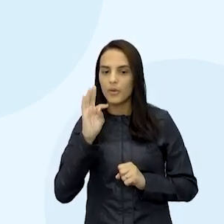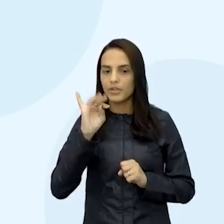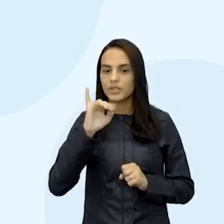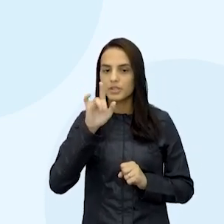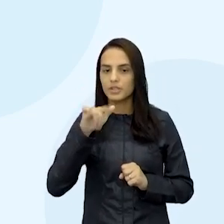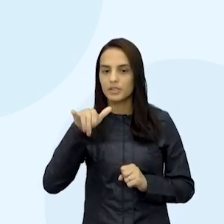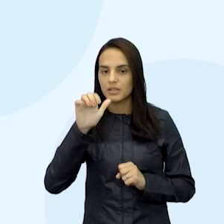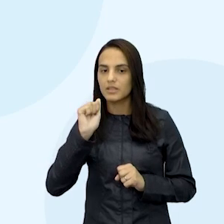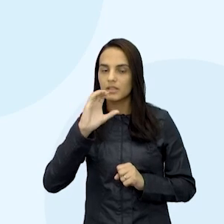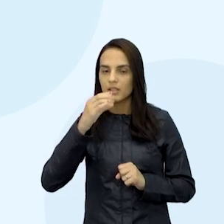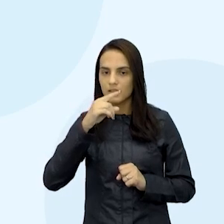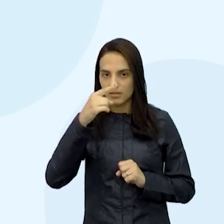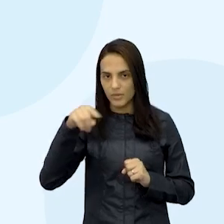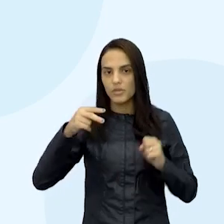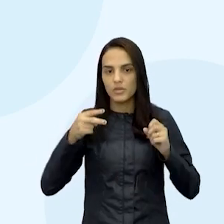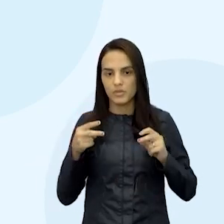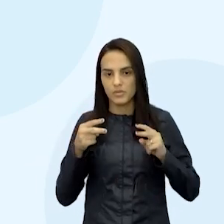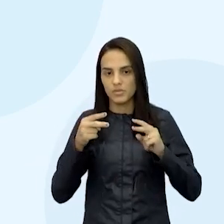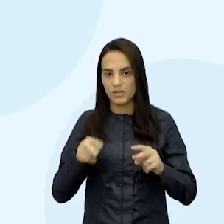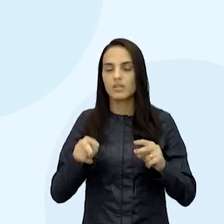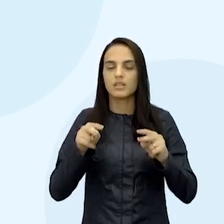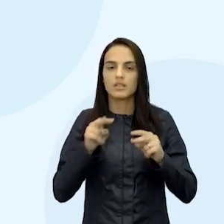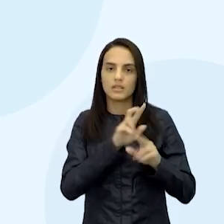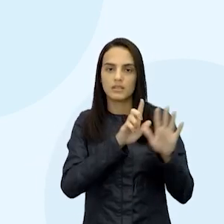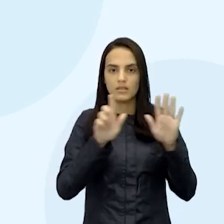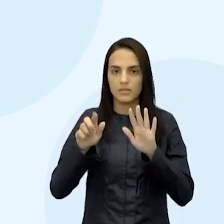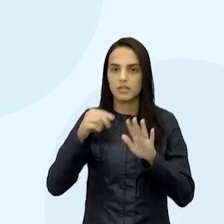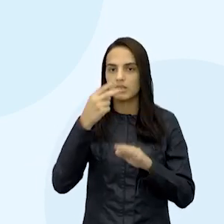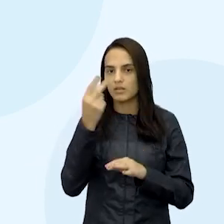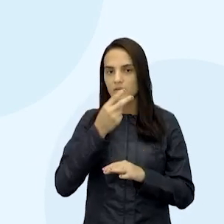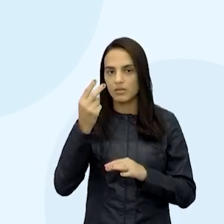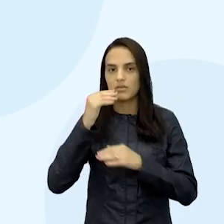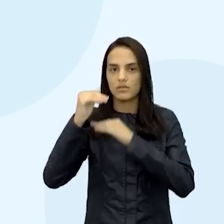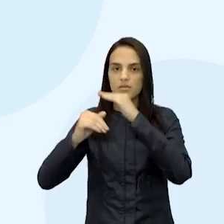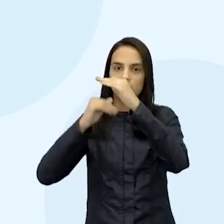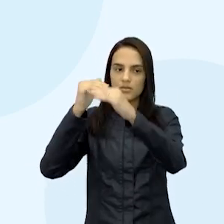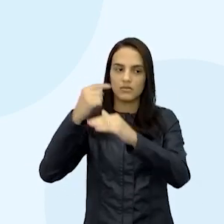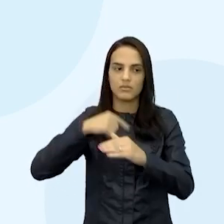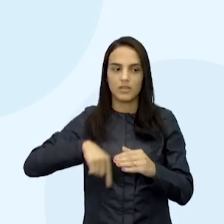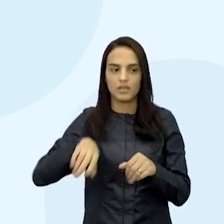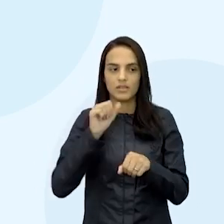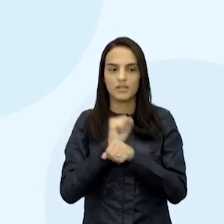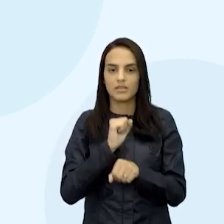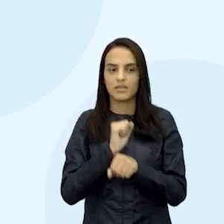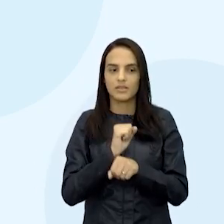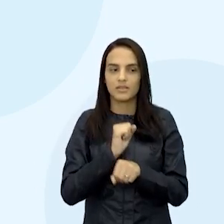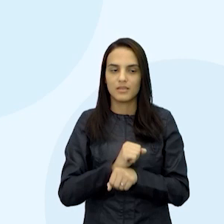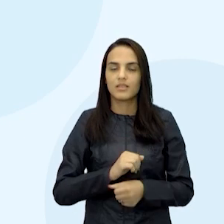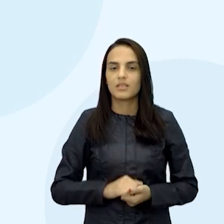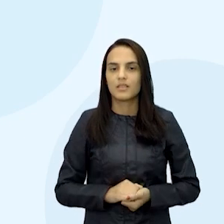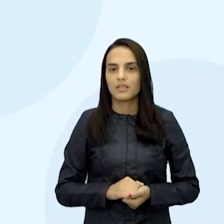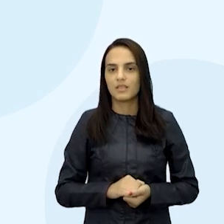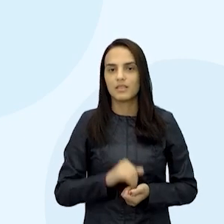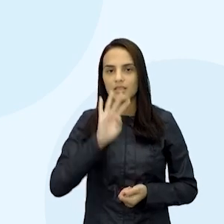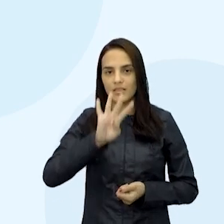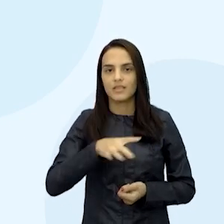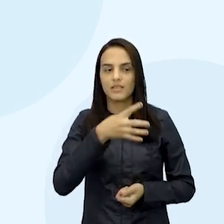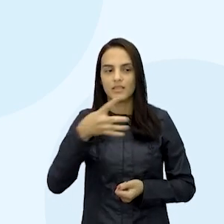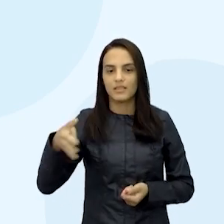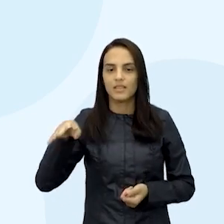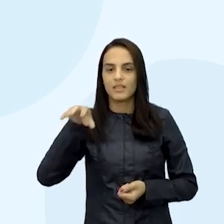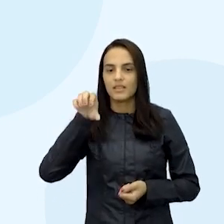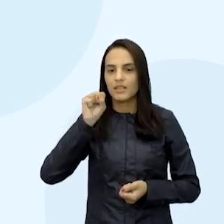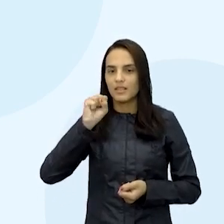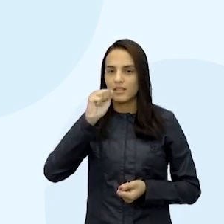desenvolvimento. Tá bom, então a gente continua na semana 2, desenvolvimento. Semana 2, então a gente está explorando ainda a tabela SAC. O que a gente vai fazer neste momento? A gente